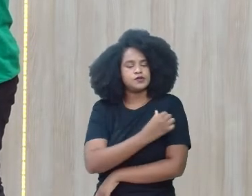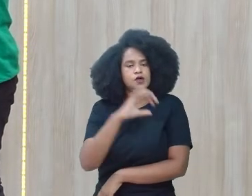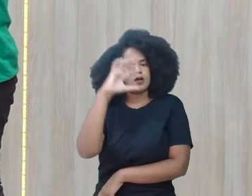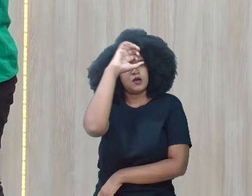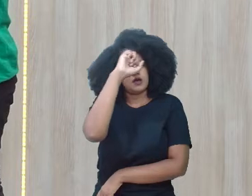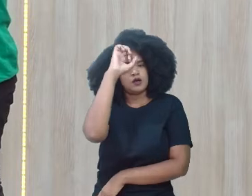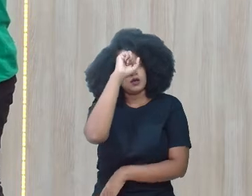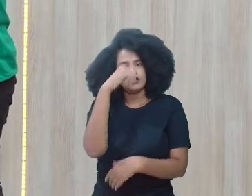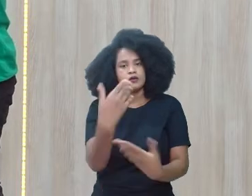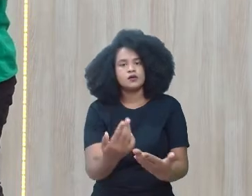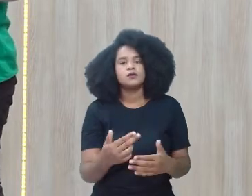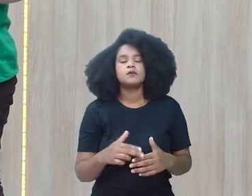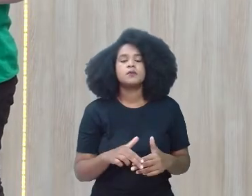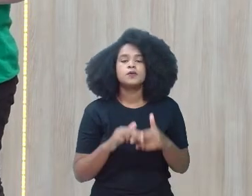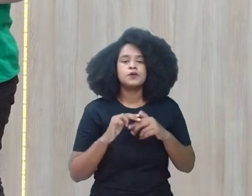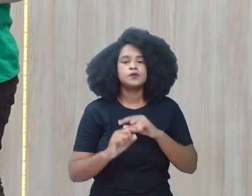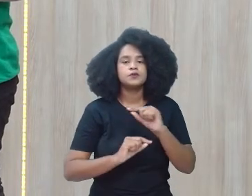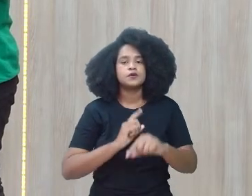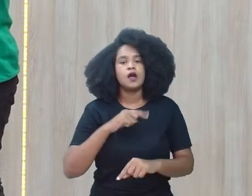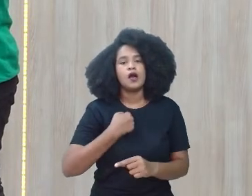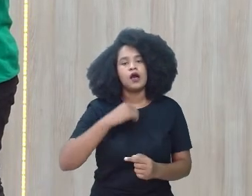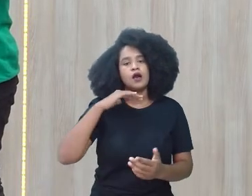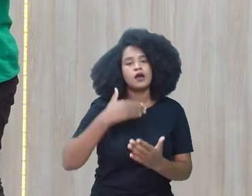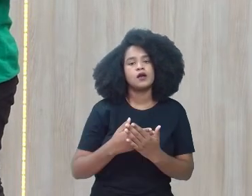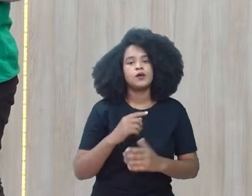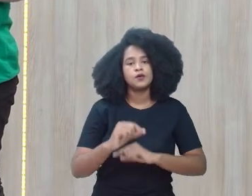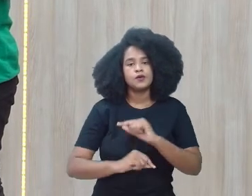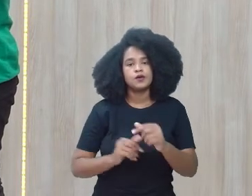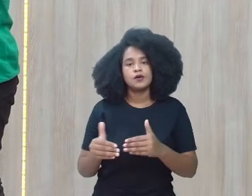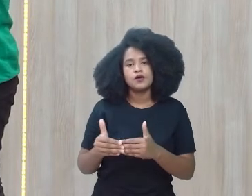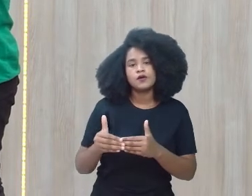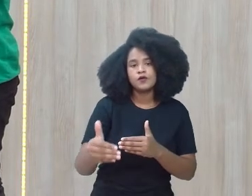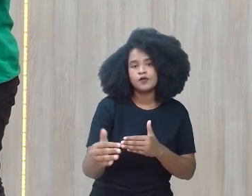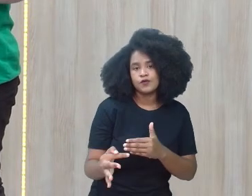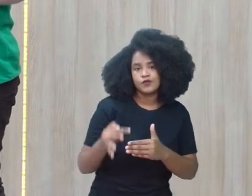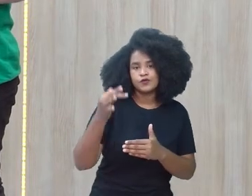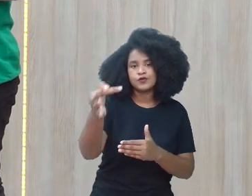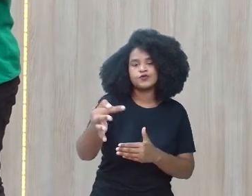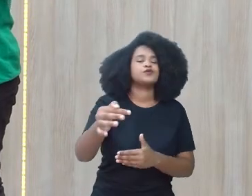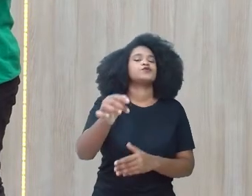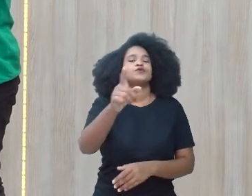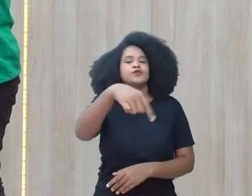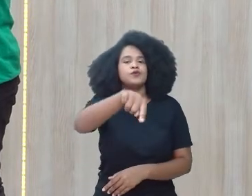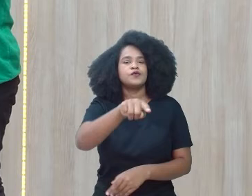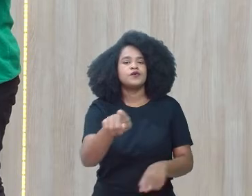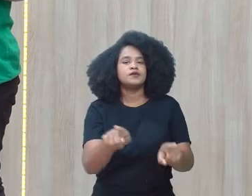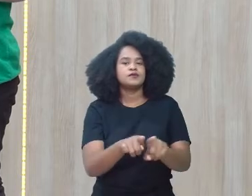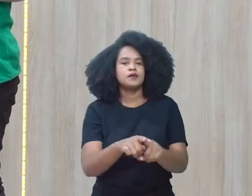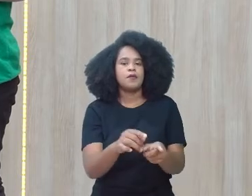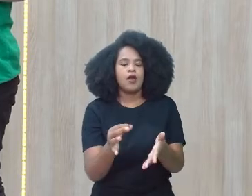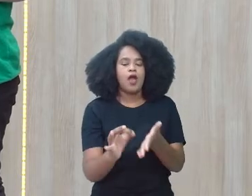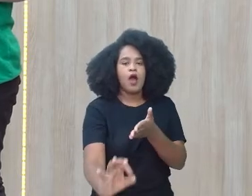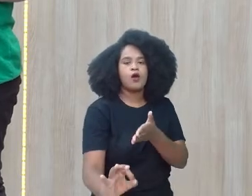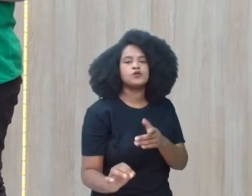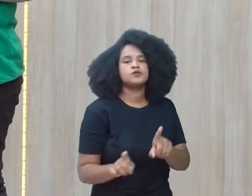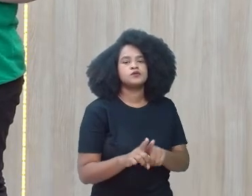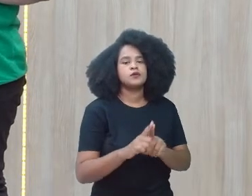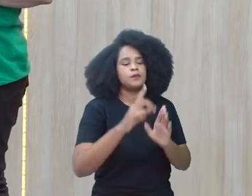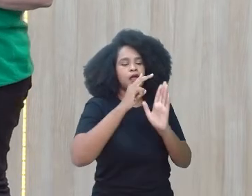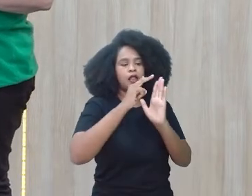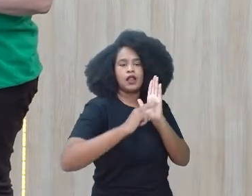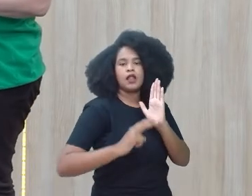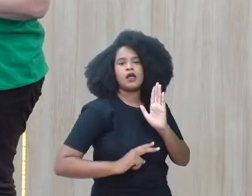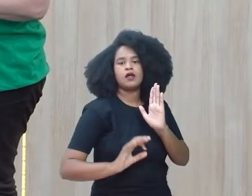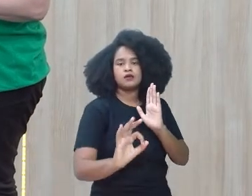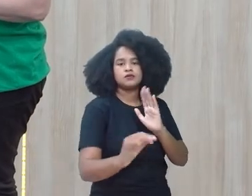porque acreditamos que teremos escritores, bastante leitores em nossa